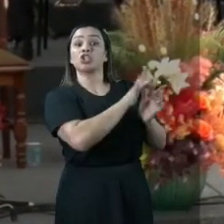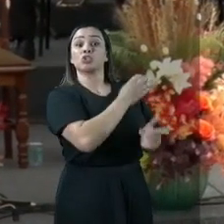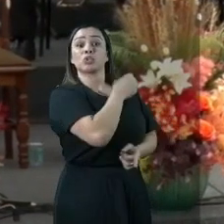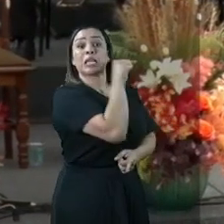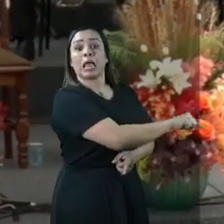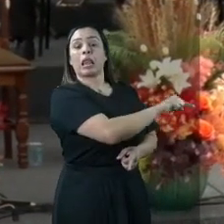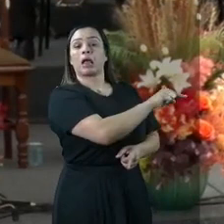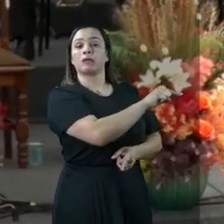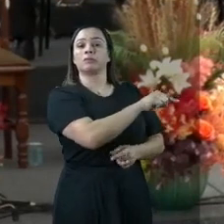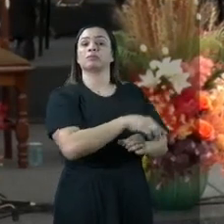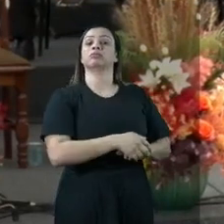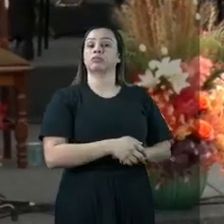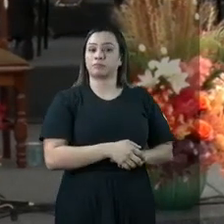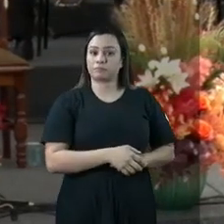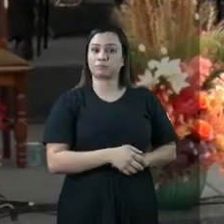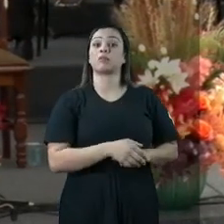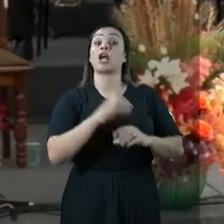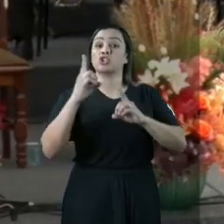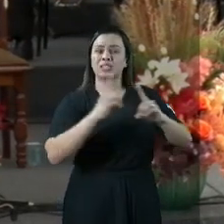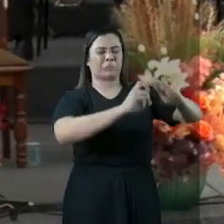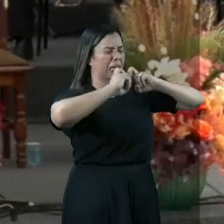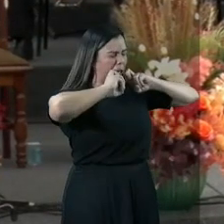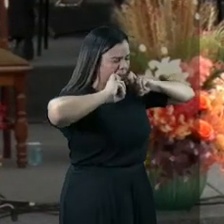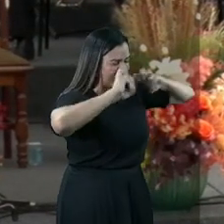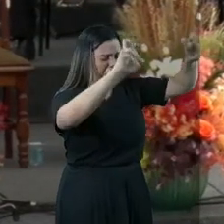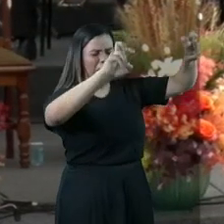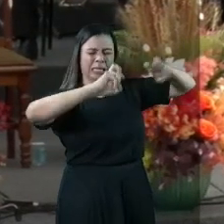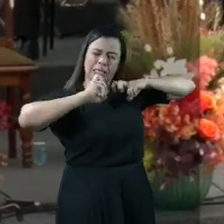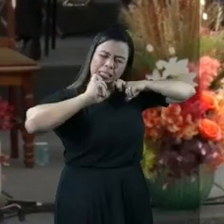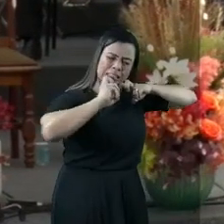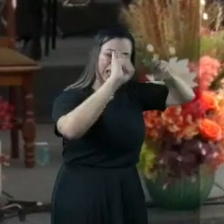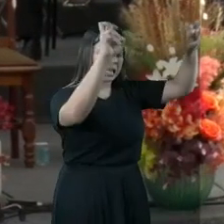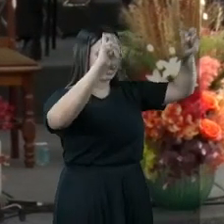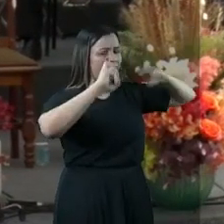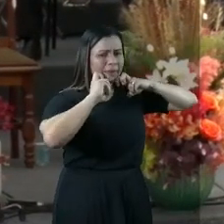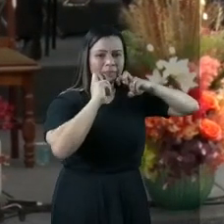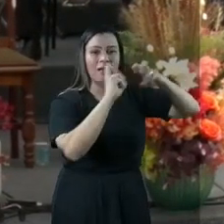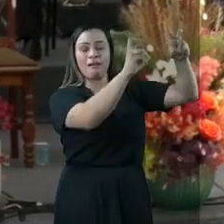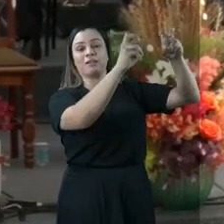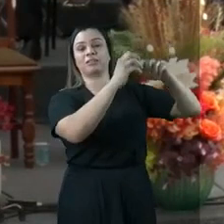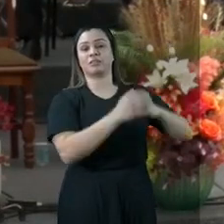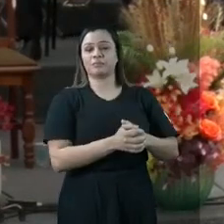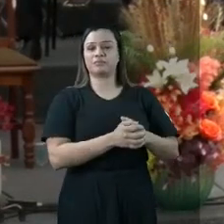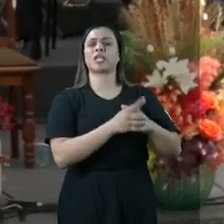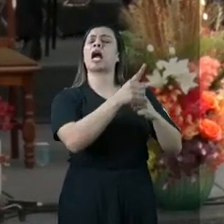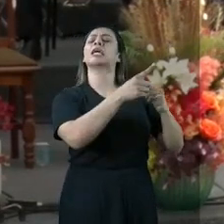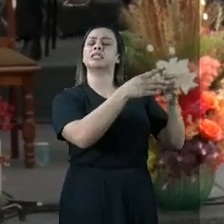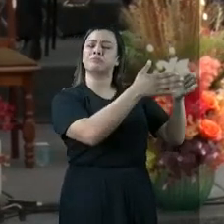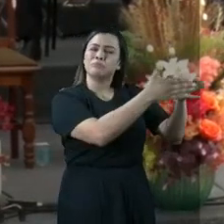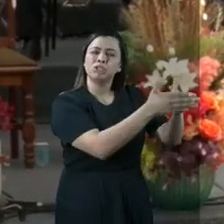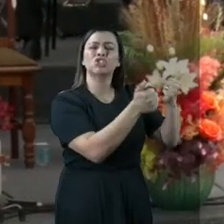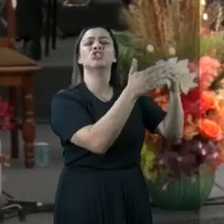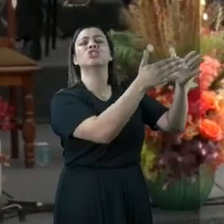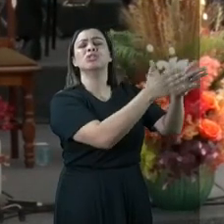quem não gosta de grito agora vai passar mal. E eles gritaram, quem não gosta de clamor agora vai entortar a cara. E eles clamaram e